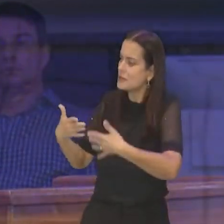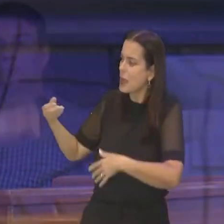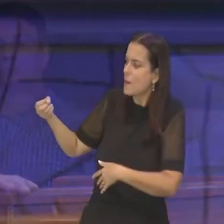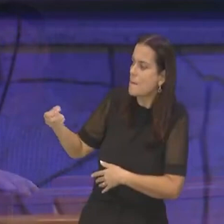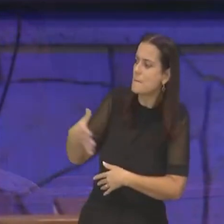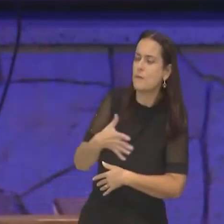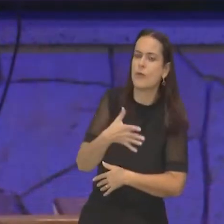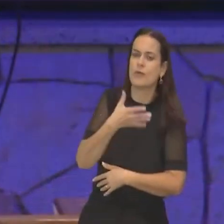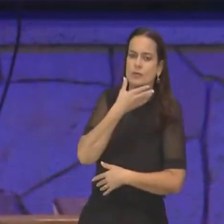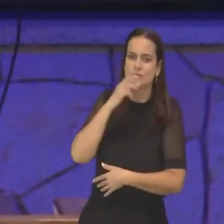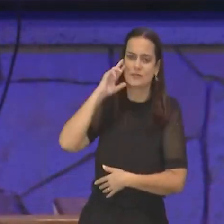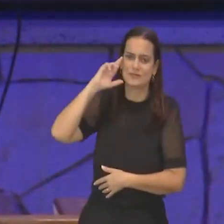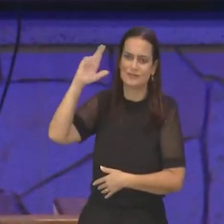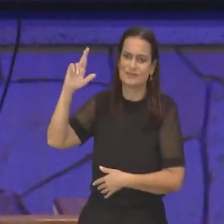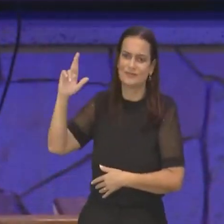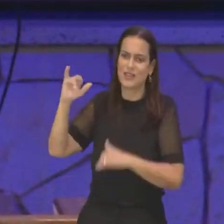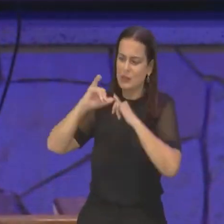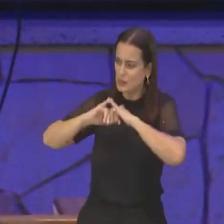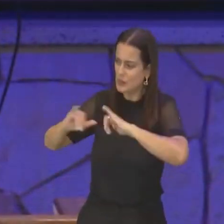da salvação.